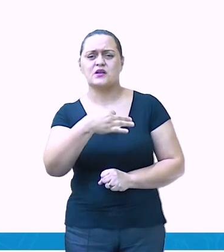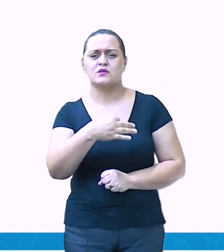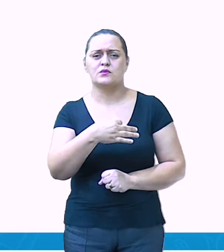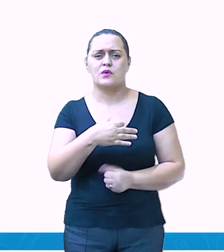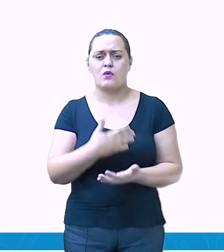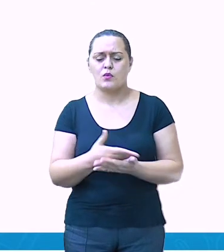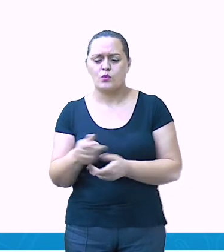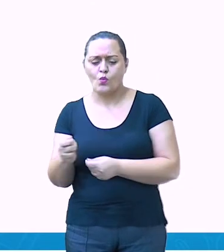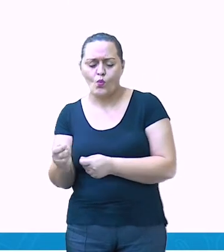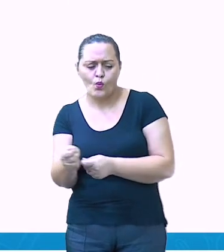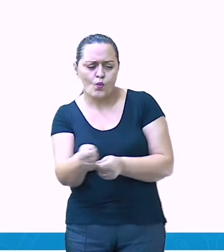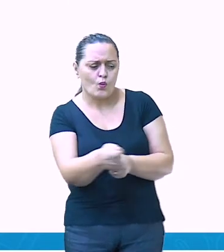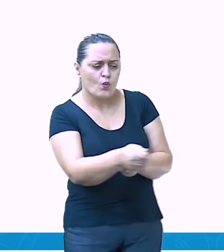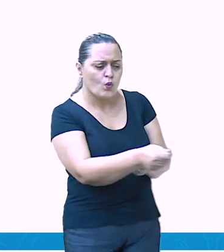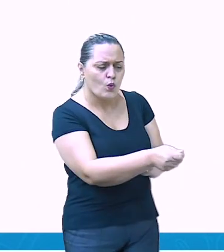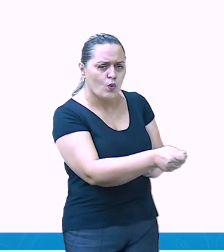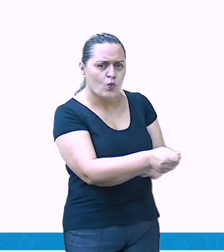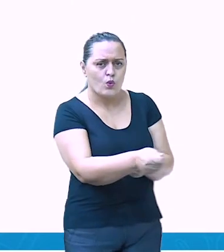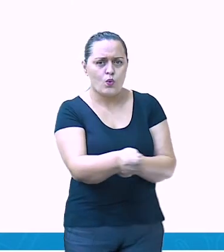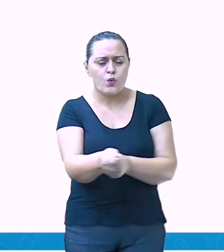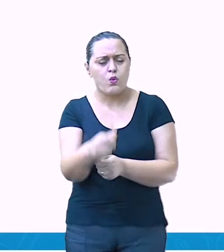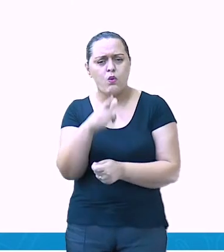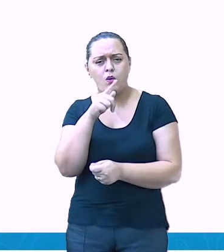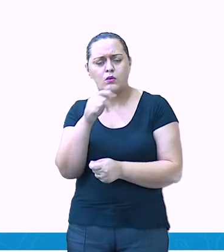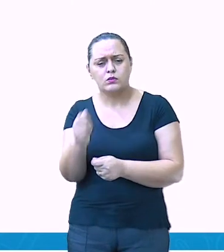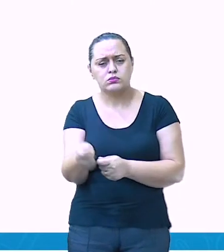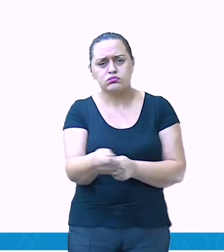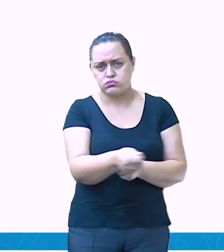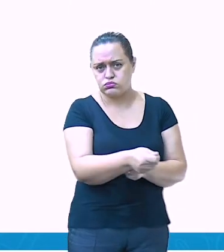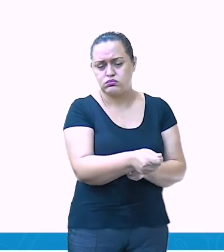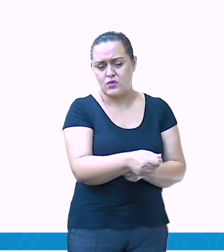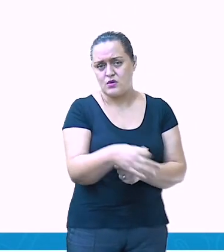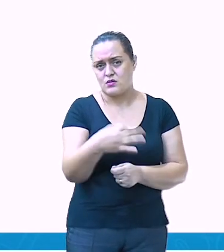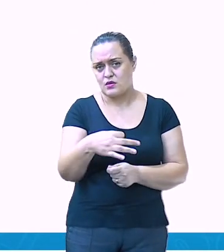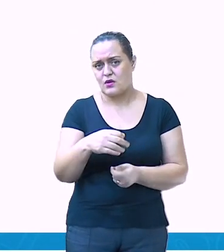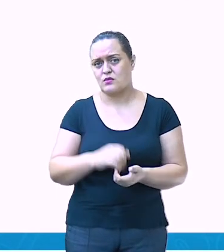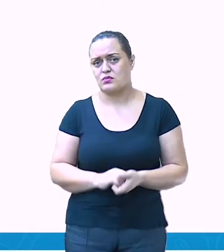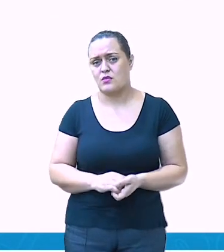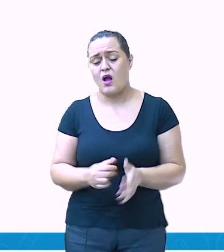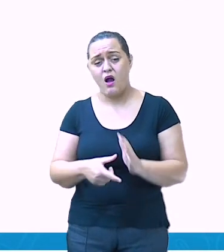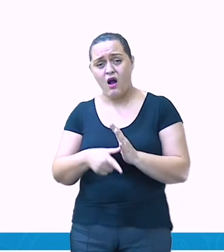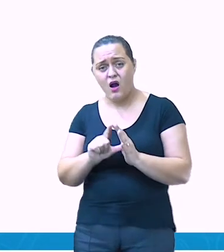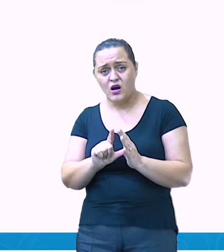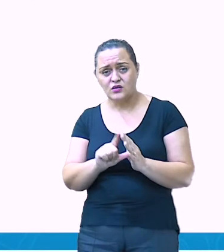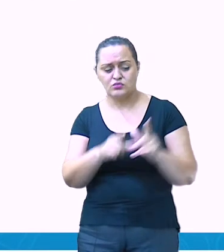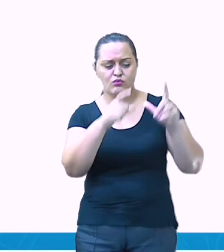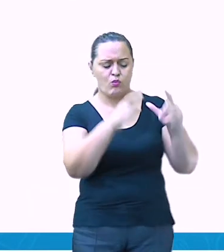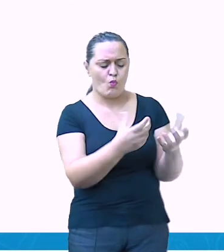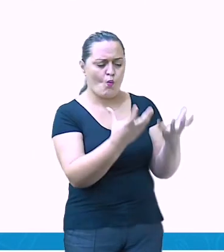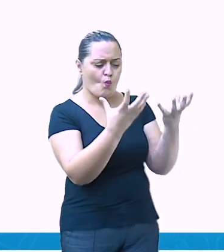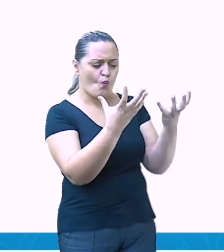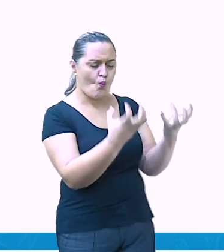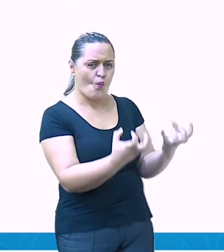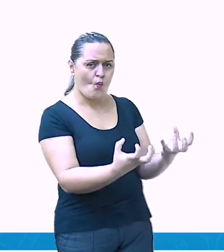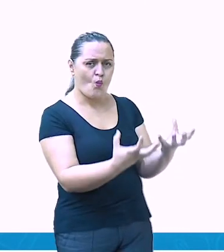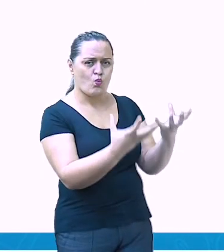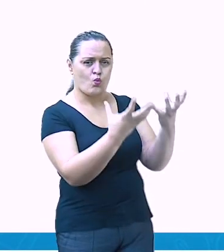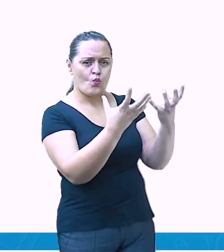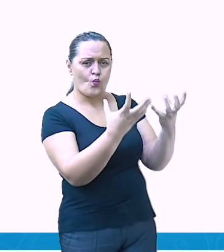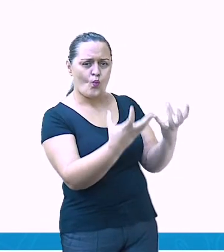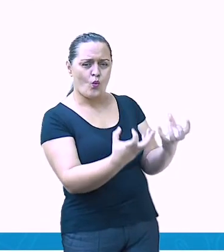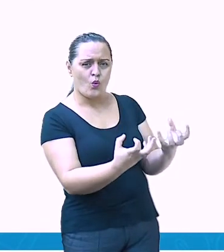cactos, Os poucos animais que sobravam nesse ambiente eram tratados,